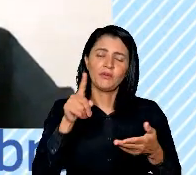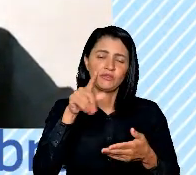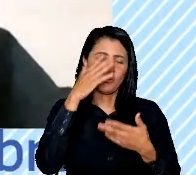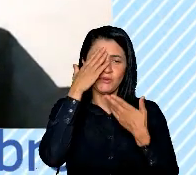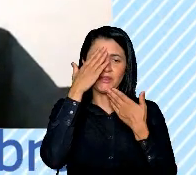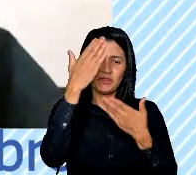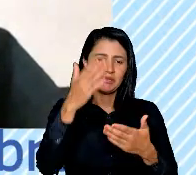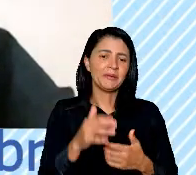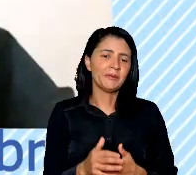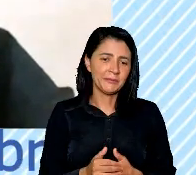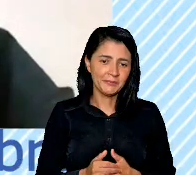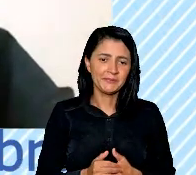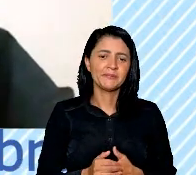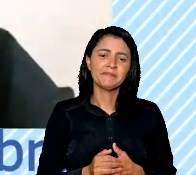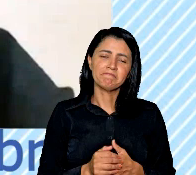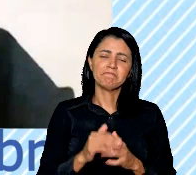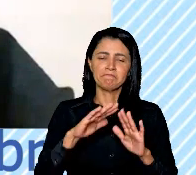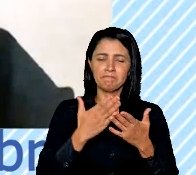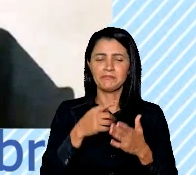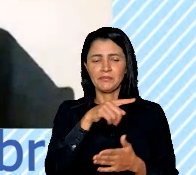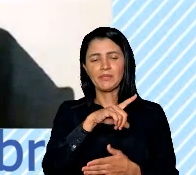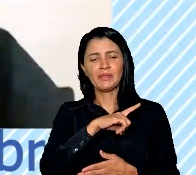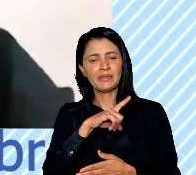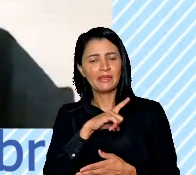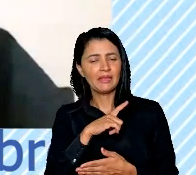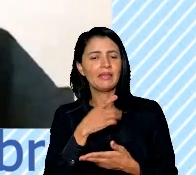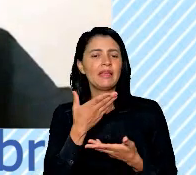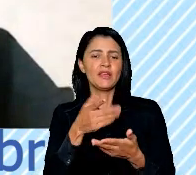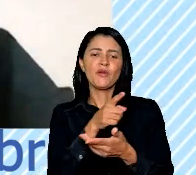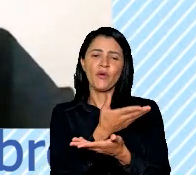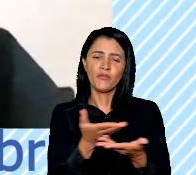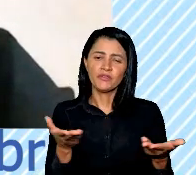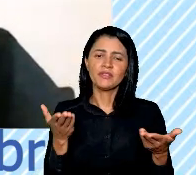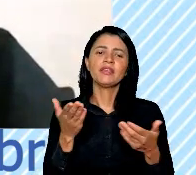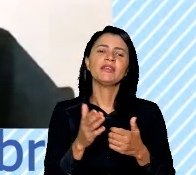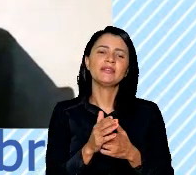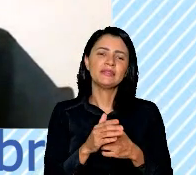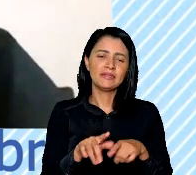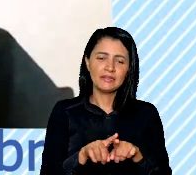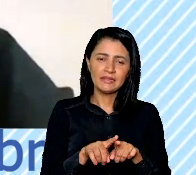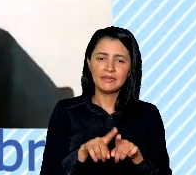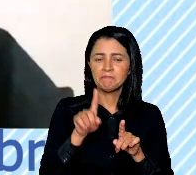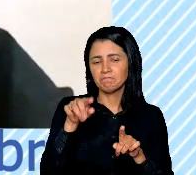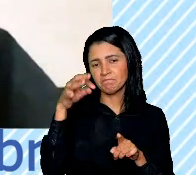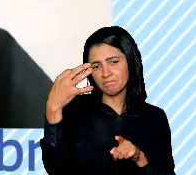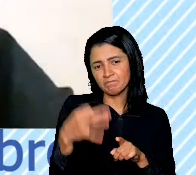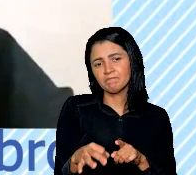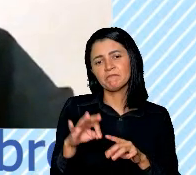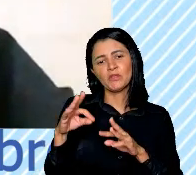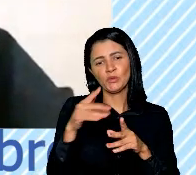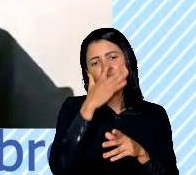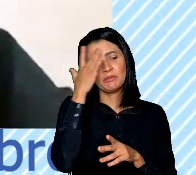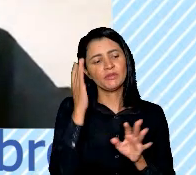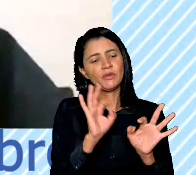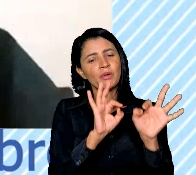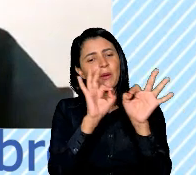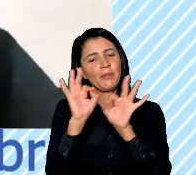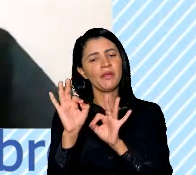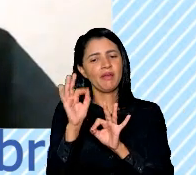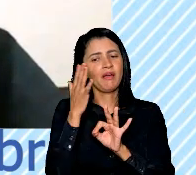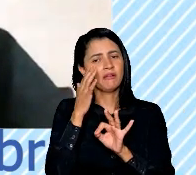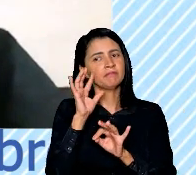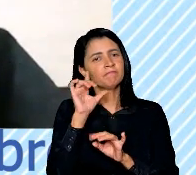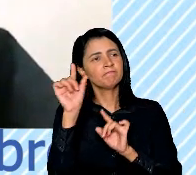gratidão que a escola tem com vocês, e certamente todos que nos acompanharam saíram